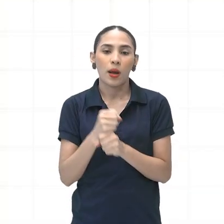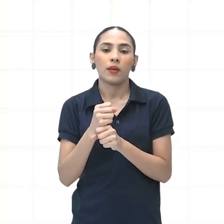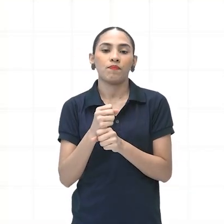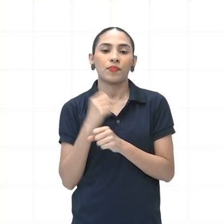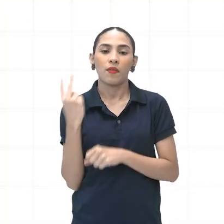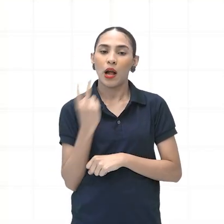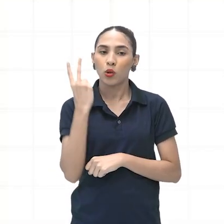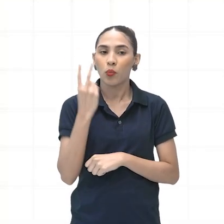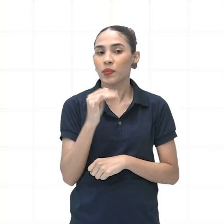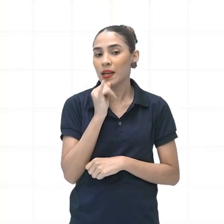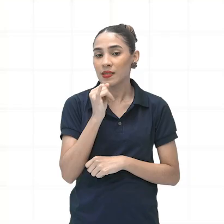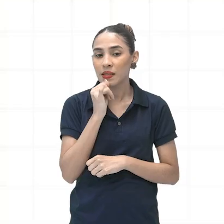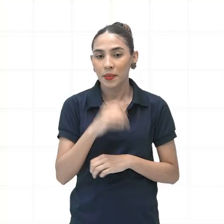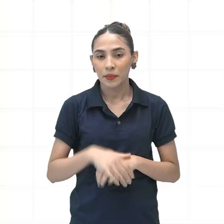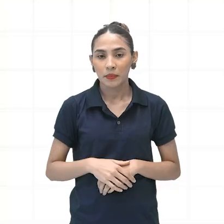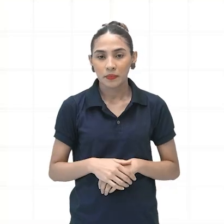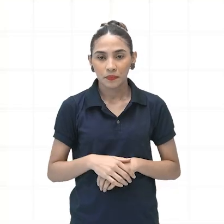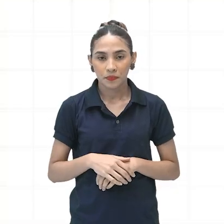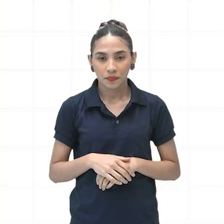valores. Ó. Por exemplo,